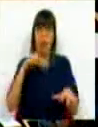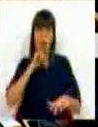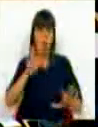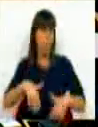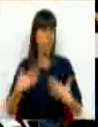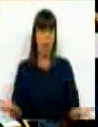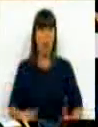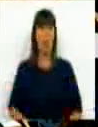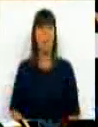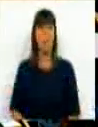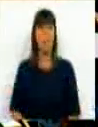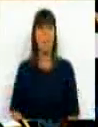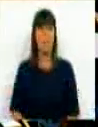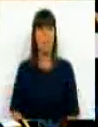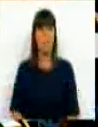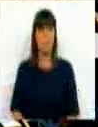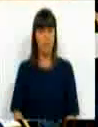possíveis.